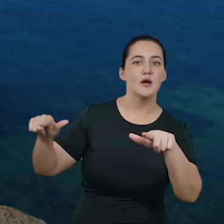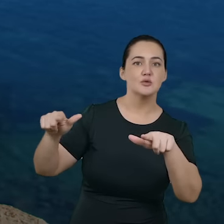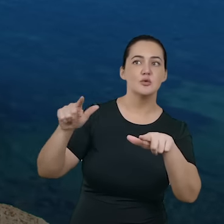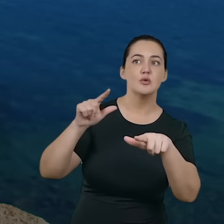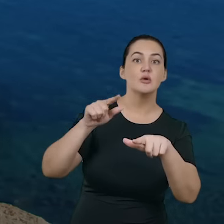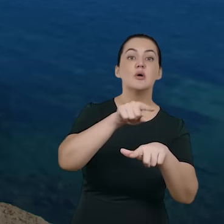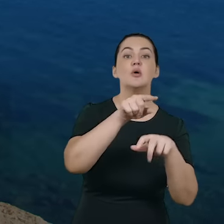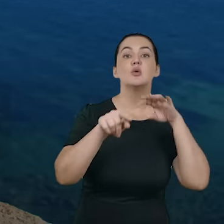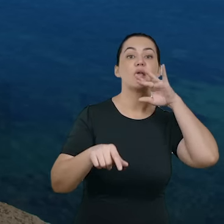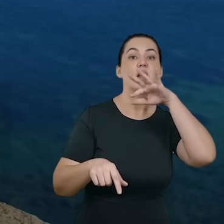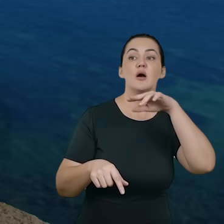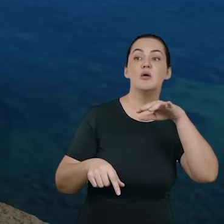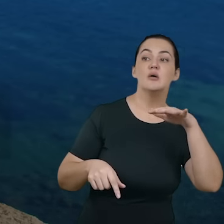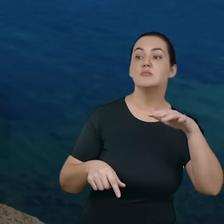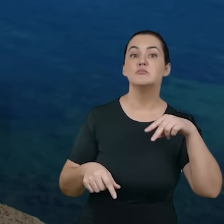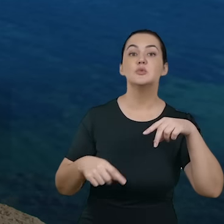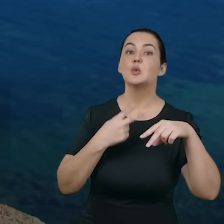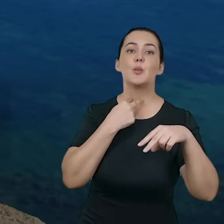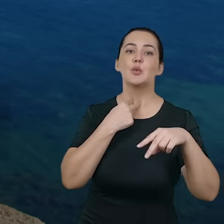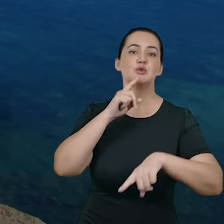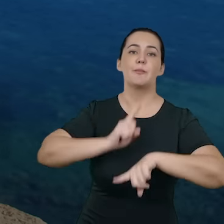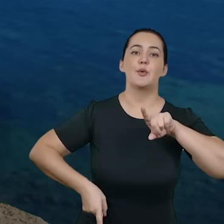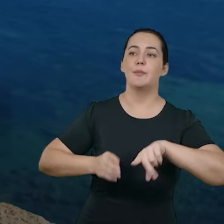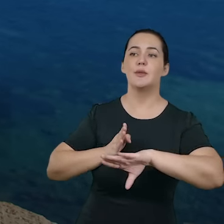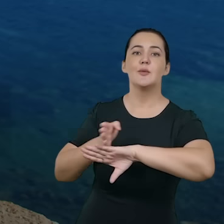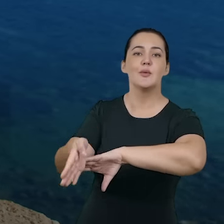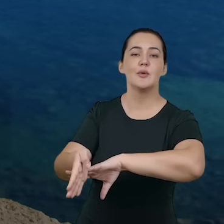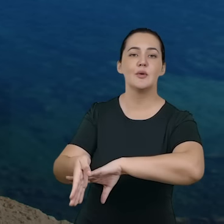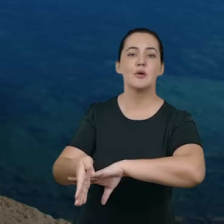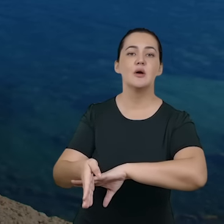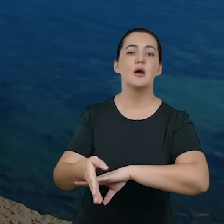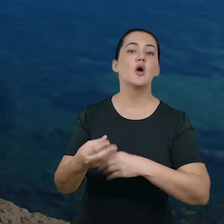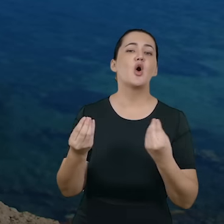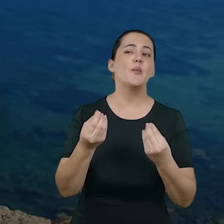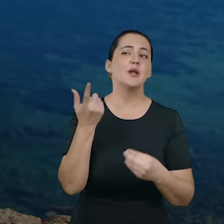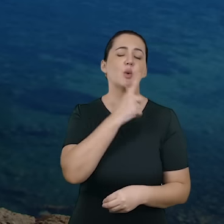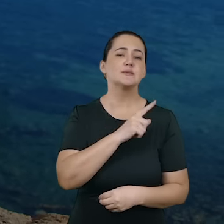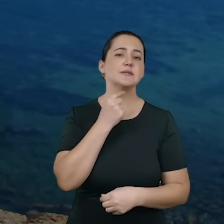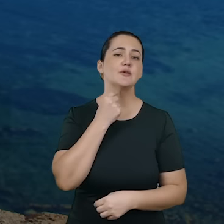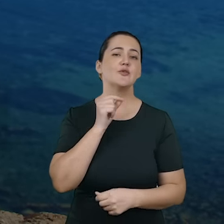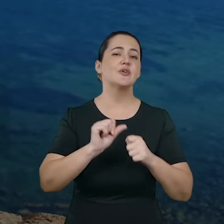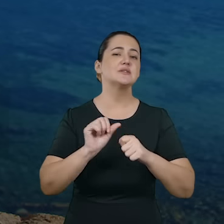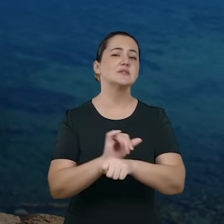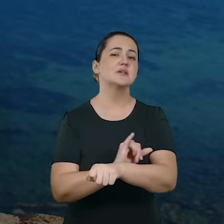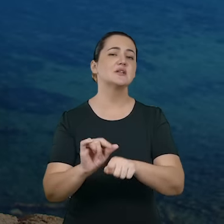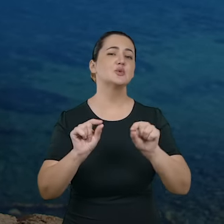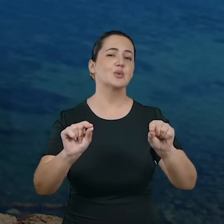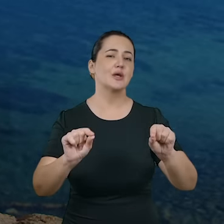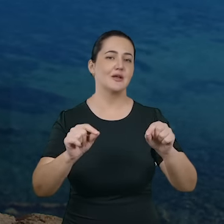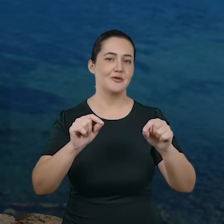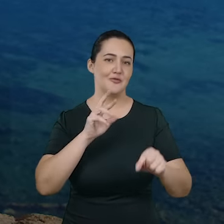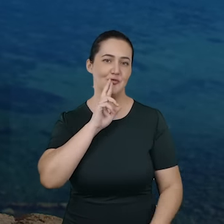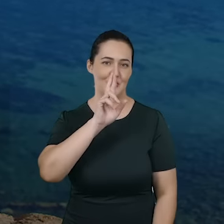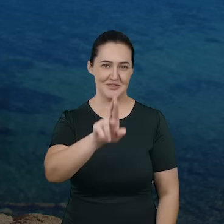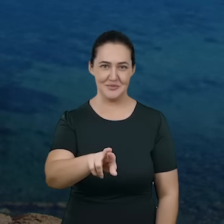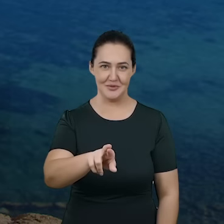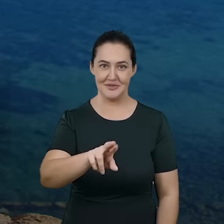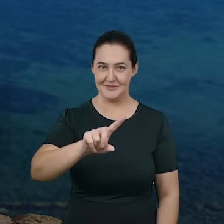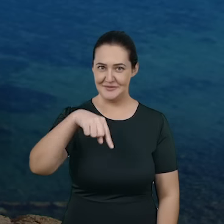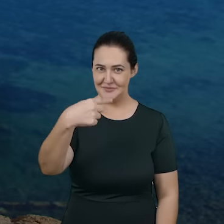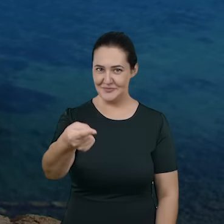no deserto. Então, o que o dragão fez para perseguir a mulher e a sua descendência? Eu vou responder